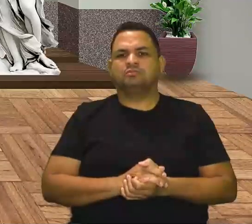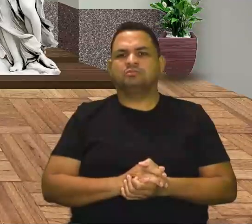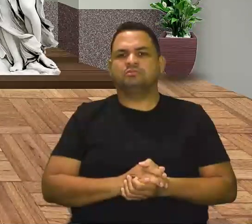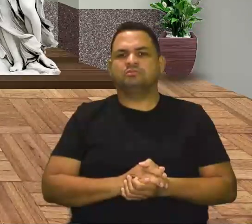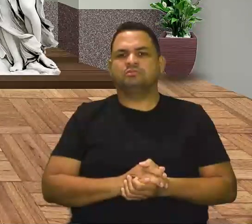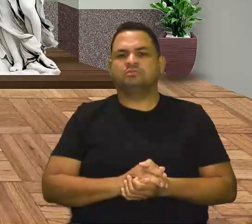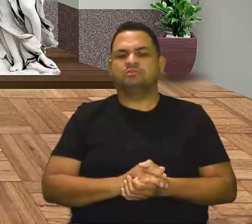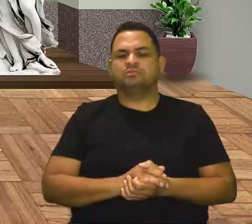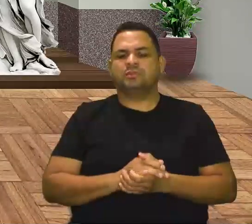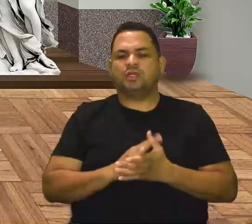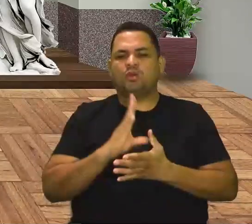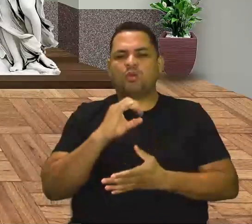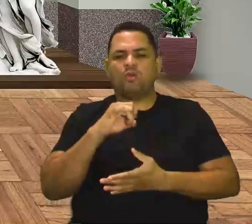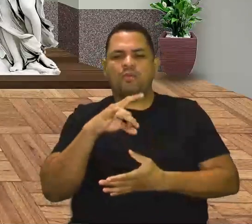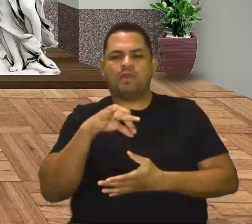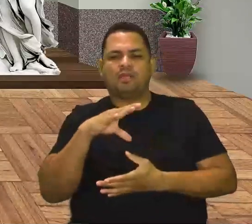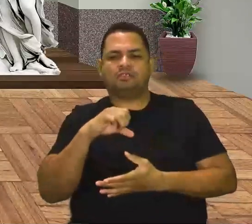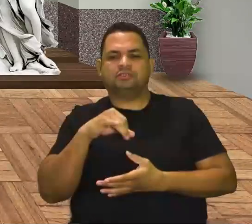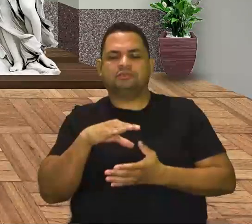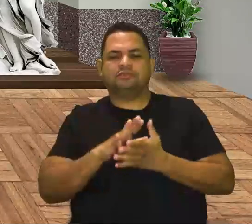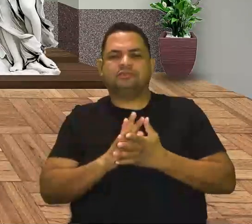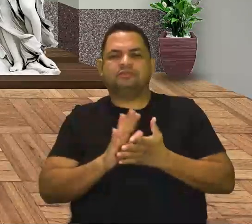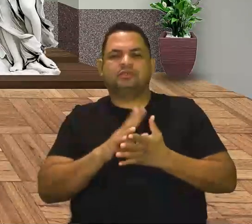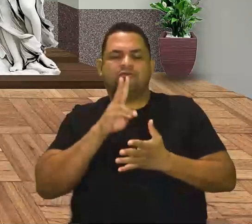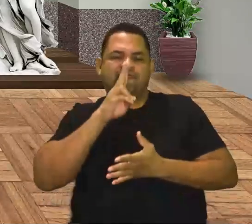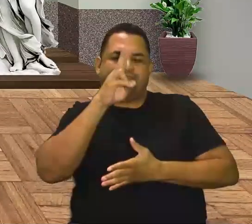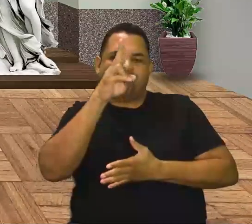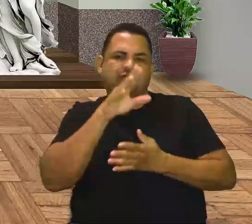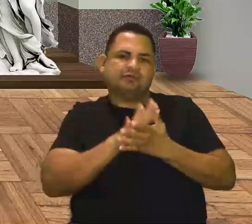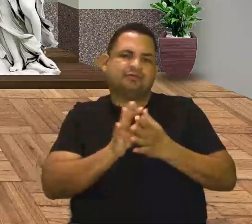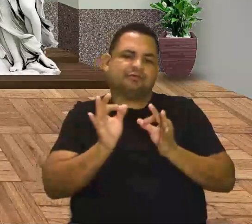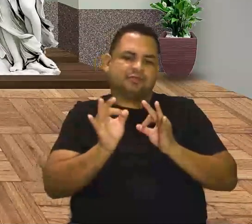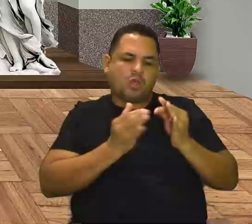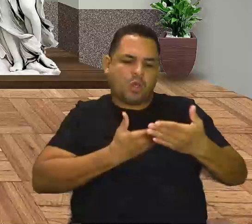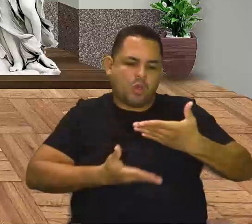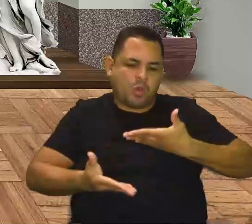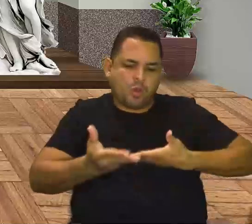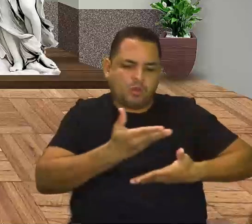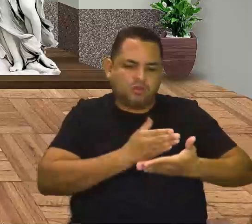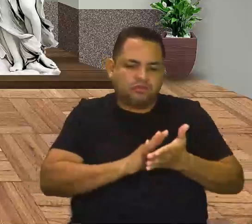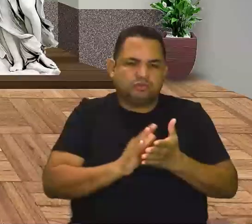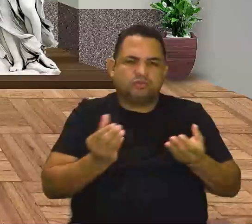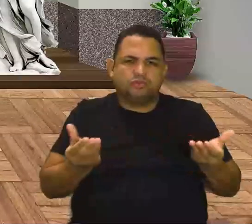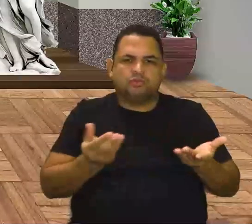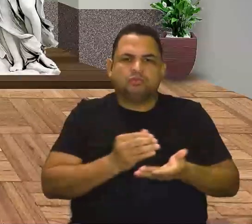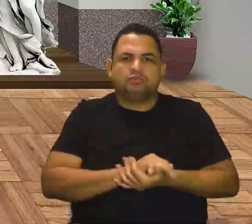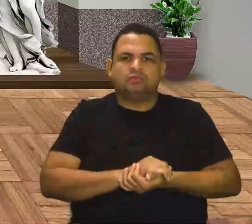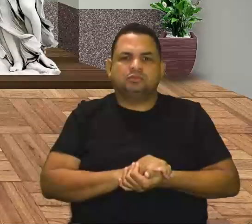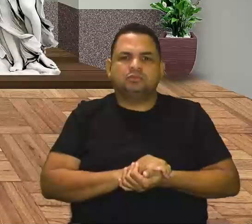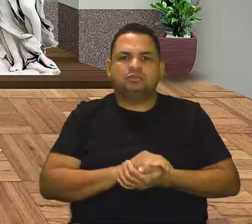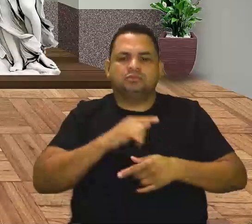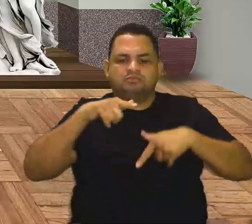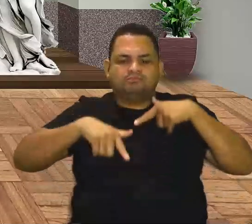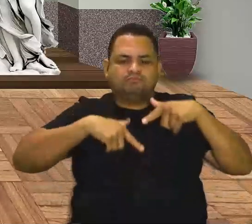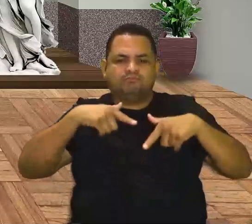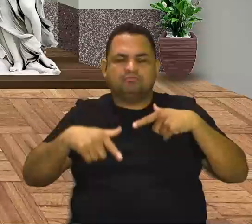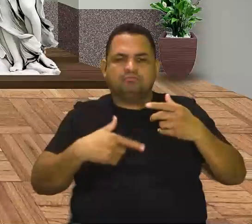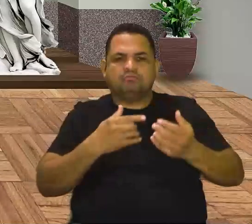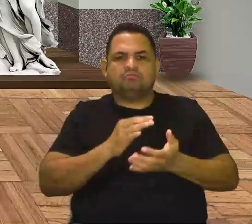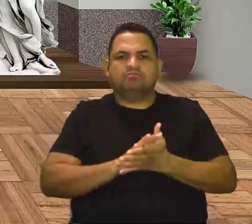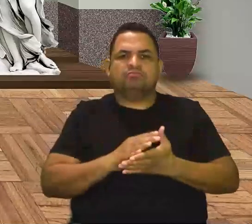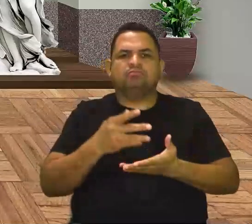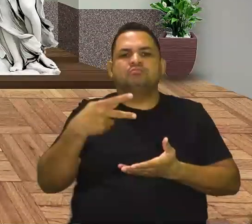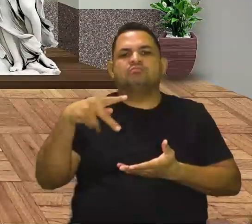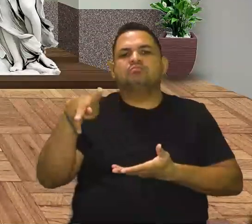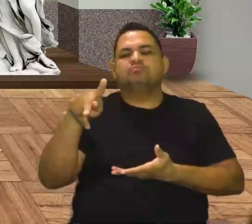aonde o cooperativismo ele é muito forte, ele vai estar muito presente. A produção, vou produzir